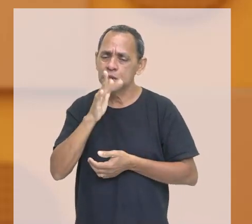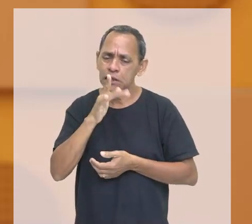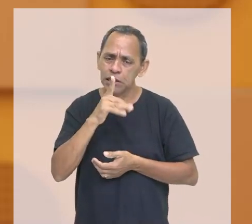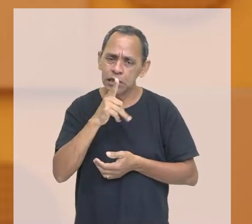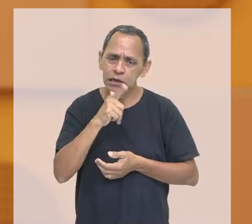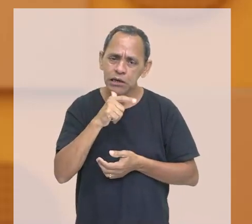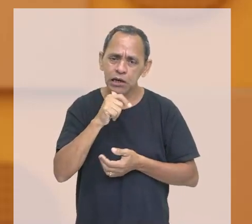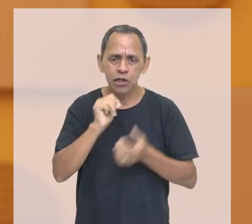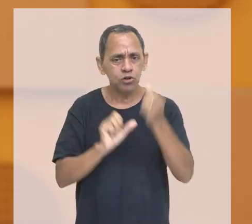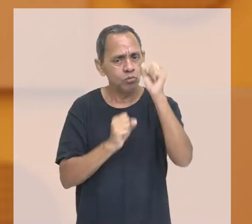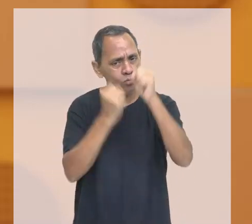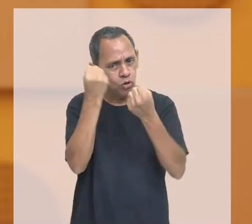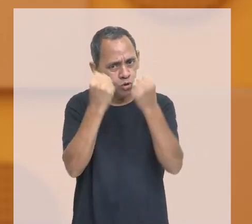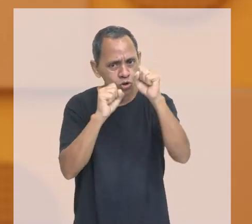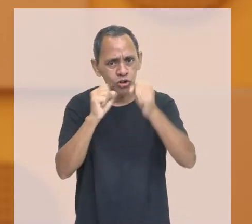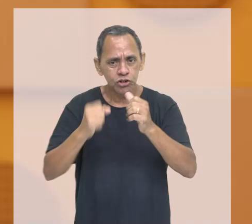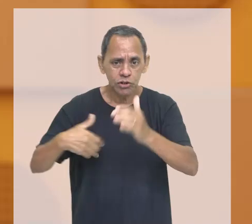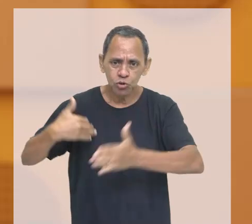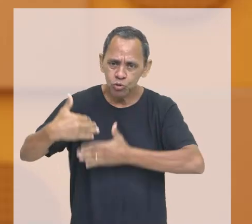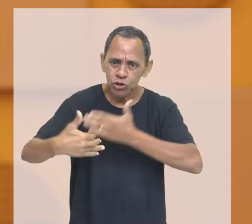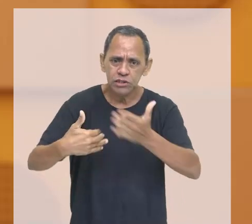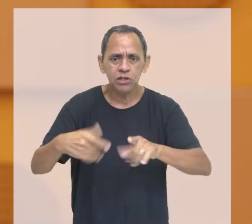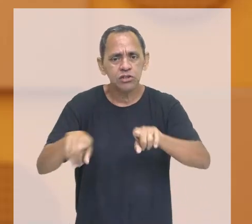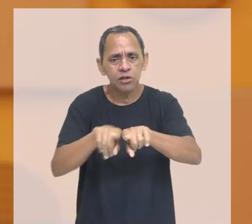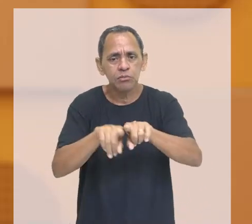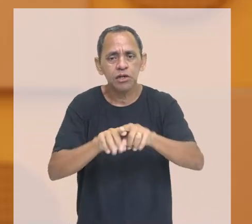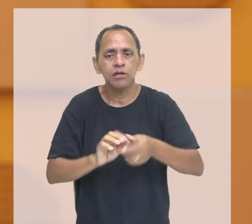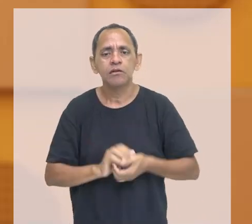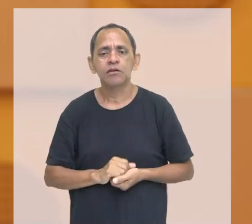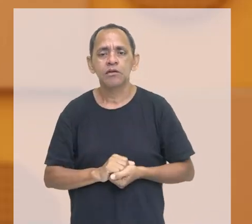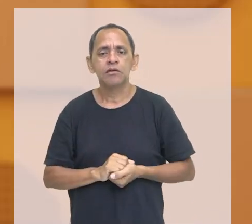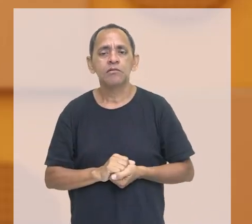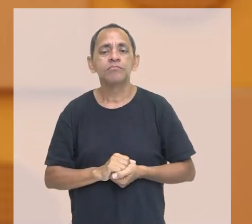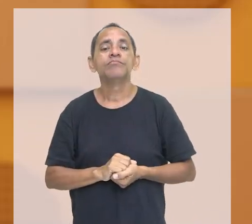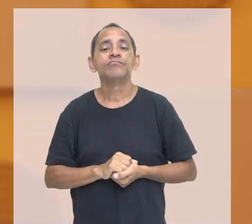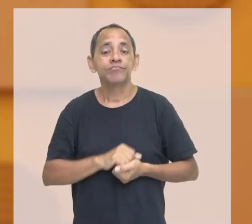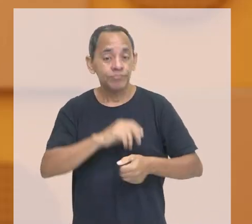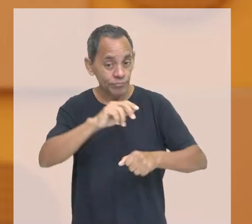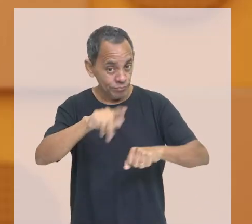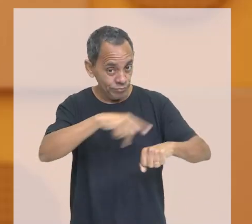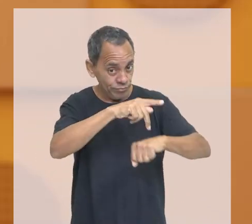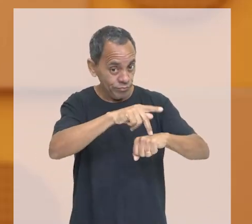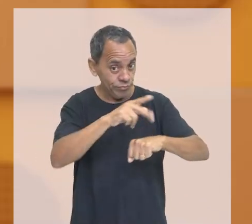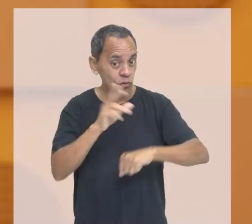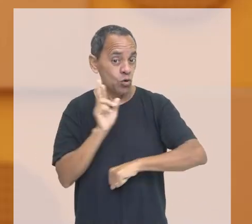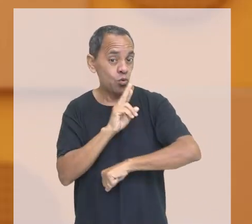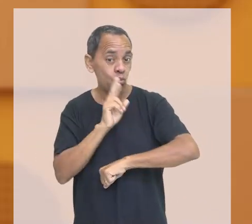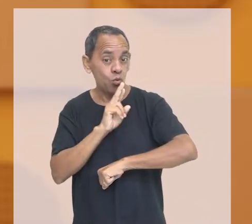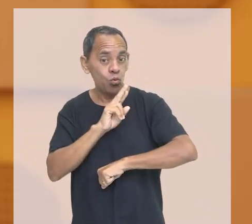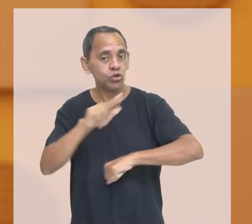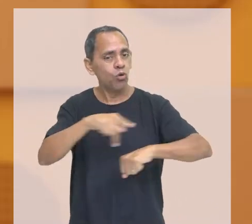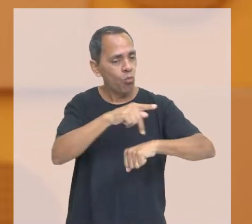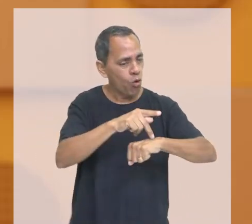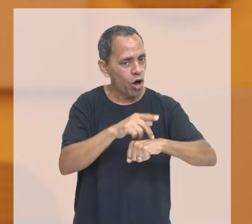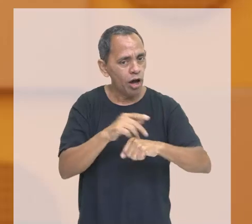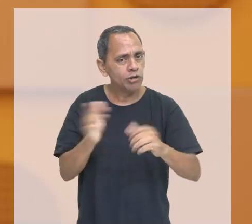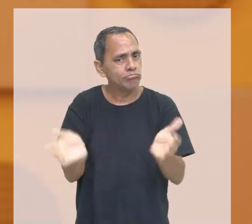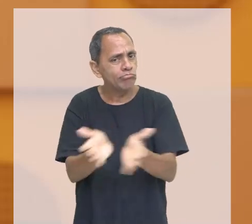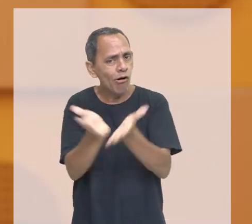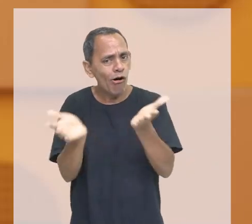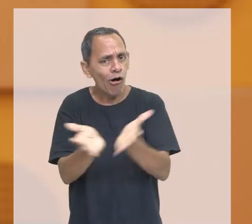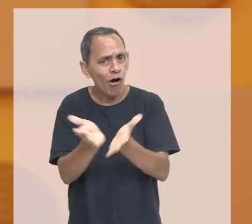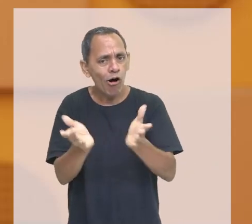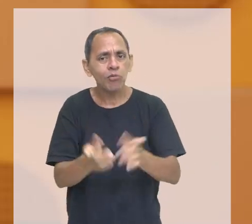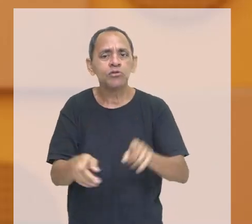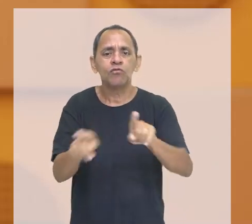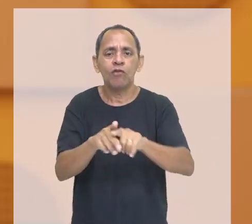tardio de industrialização. Isso fazia com que a Rússia se tornasse um país pobre, muito embora o seu monarca,